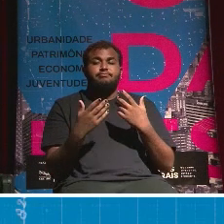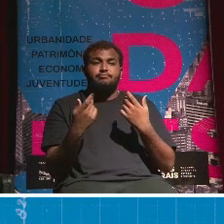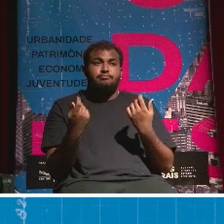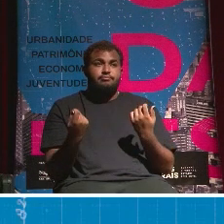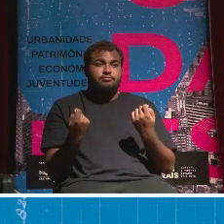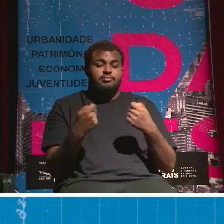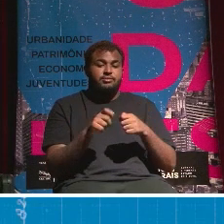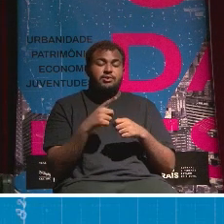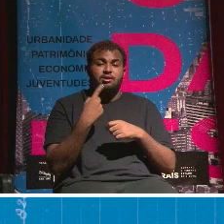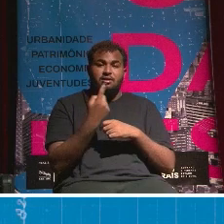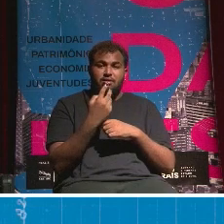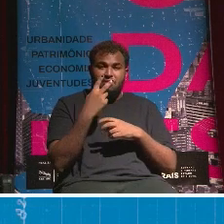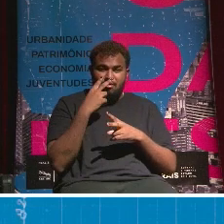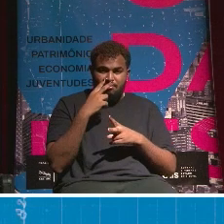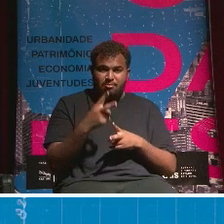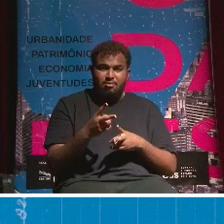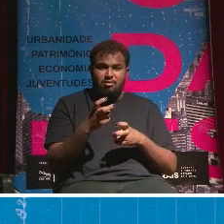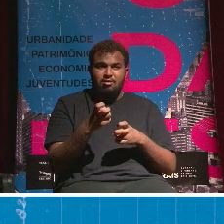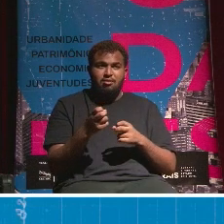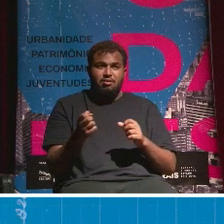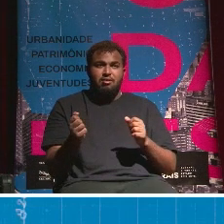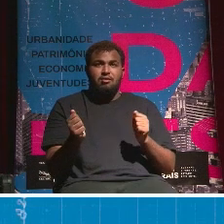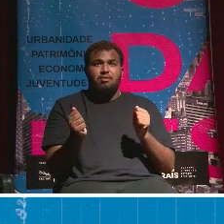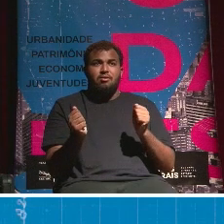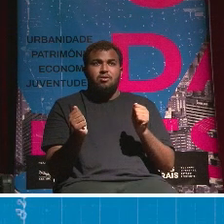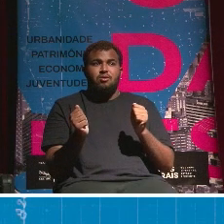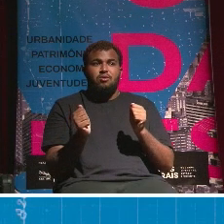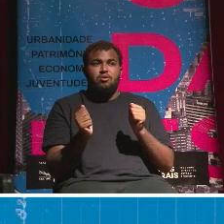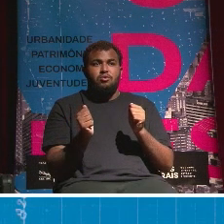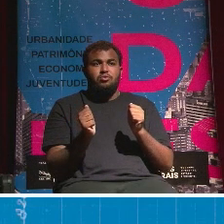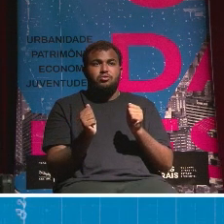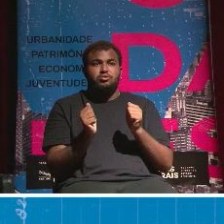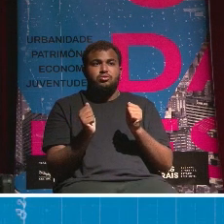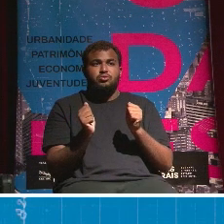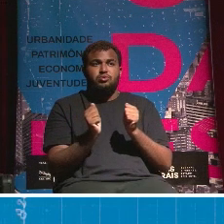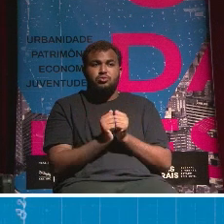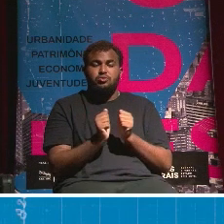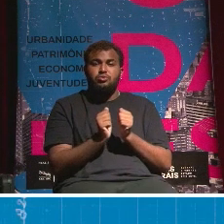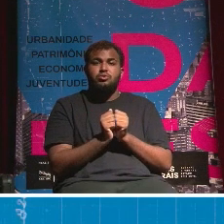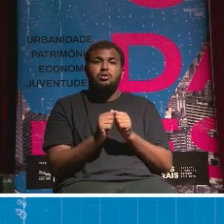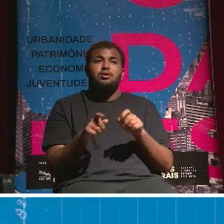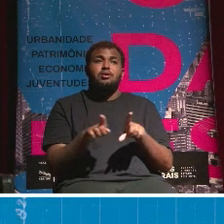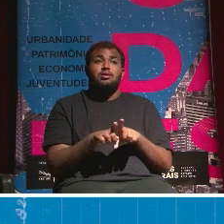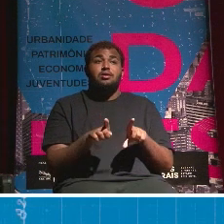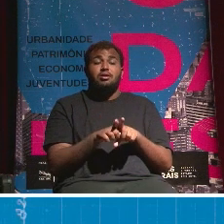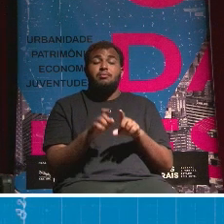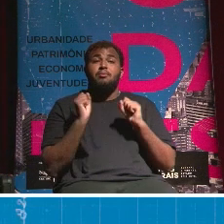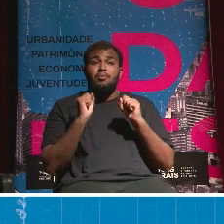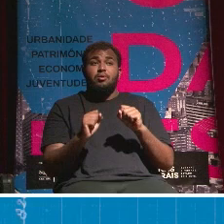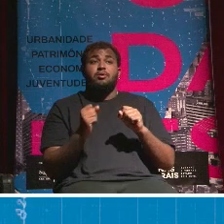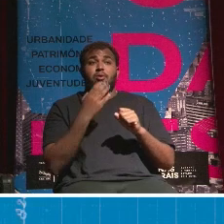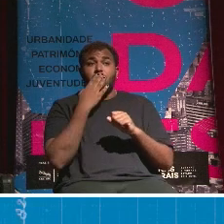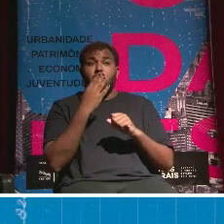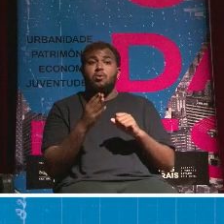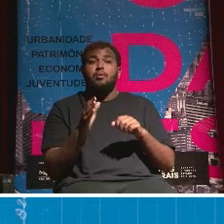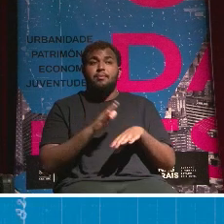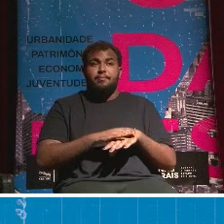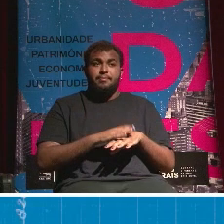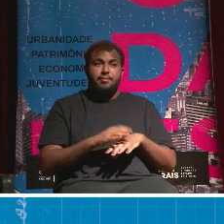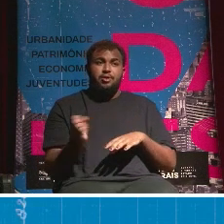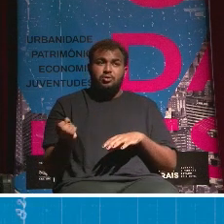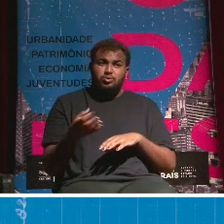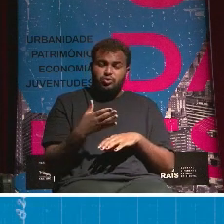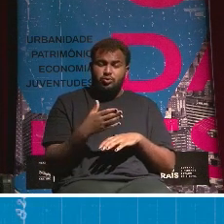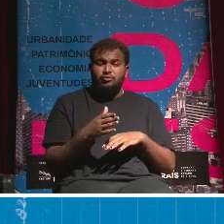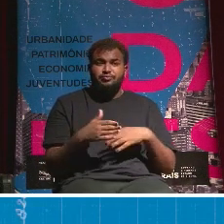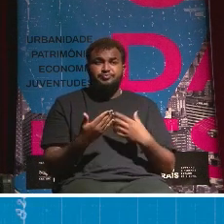percebe com um instrumento que nós temos trabalhado dentro da cátedra, que é um deles, que foi o mais recente, essa